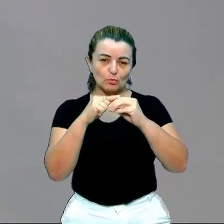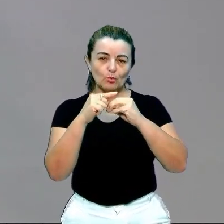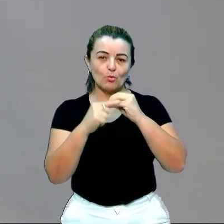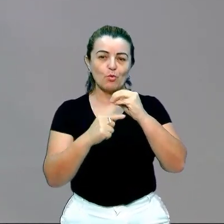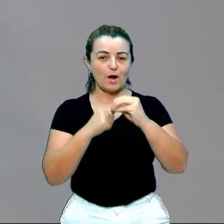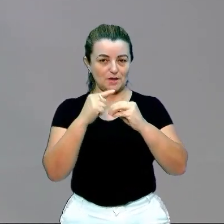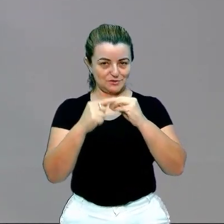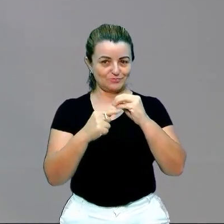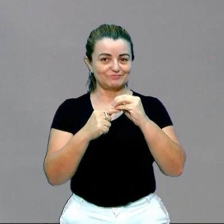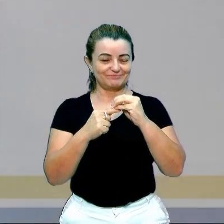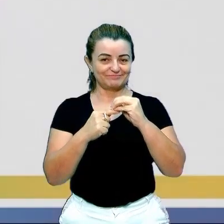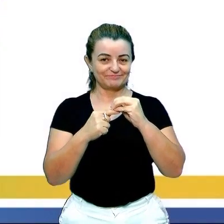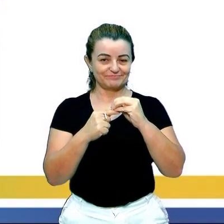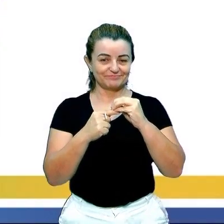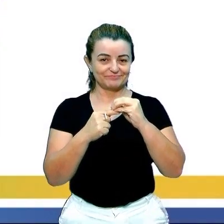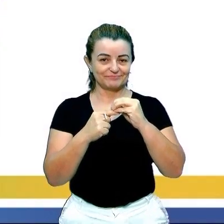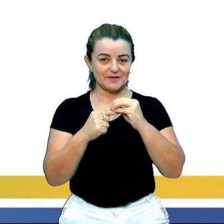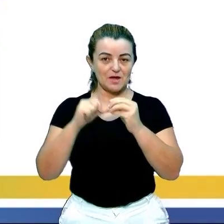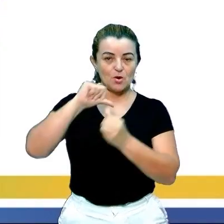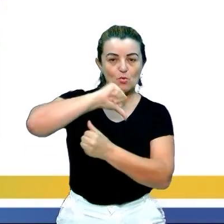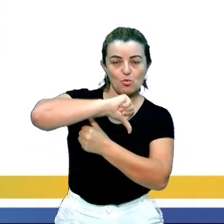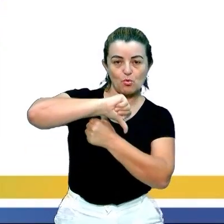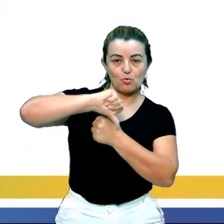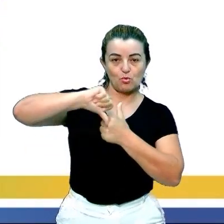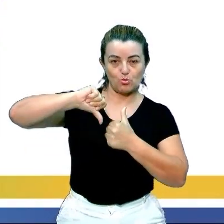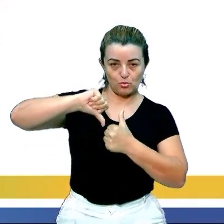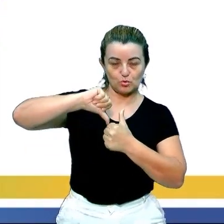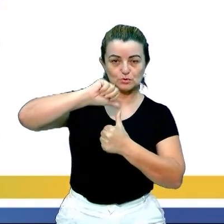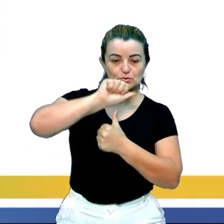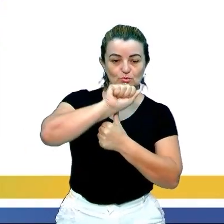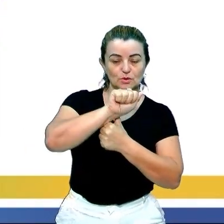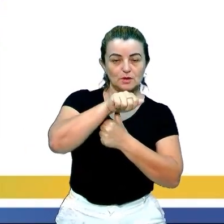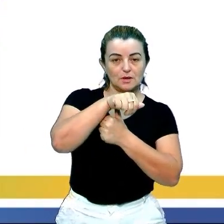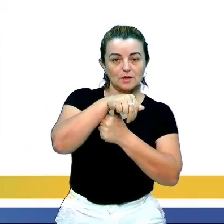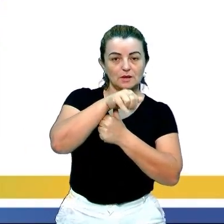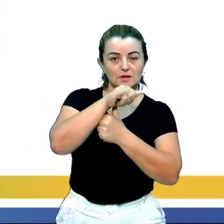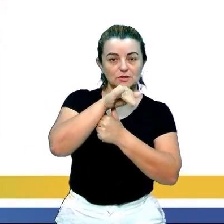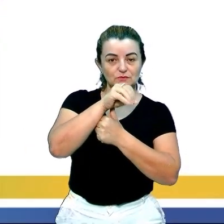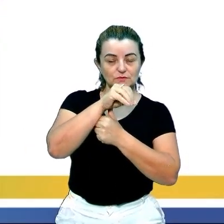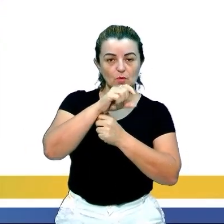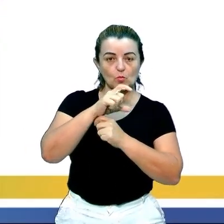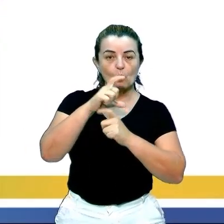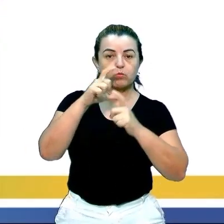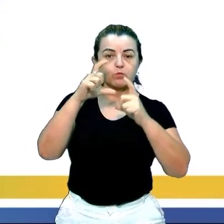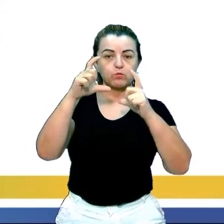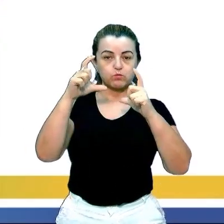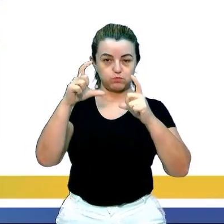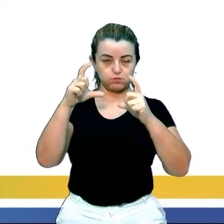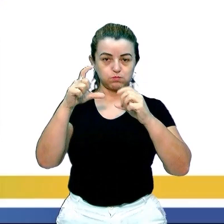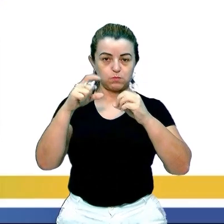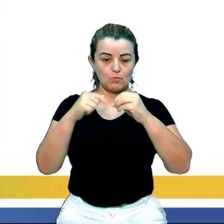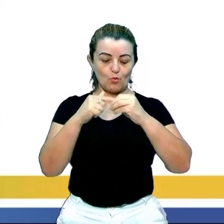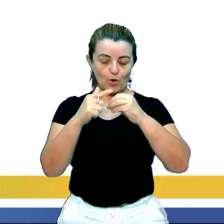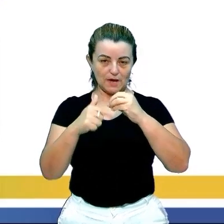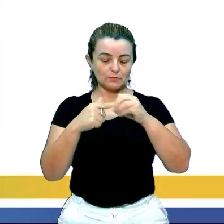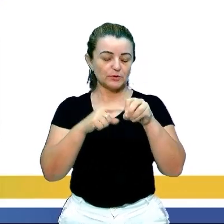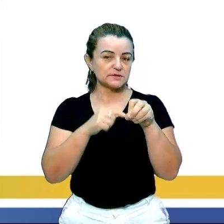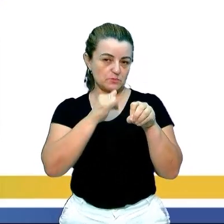origem, tá? O oposto acontece com os ânions. Eles vão ser maiores do que os átomos que lhe deram